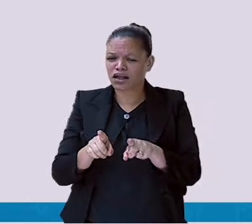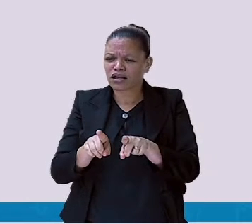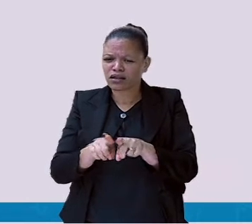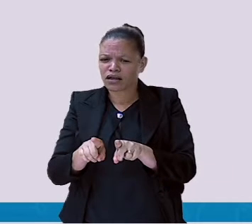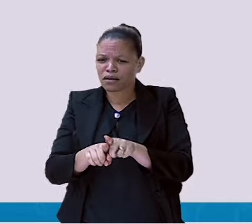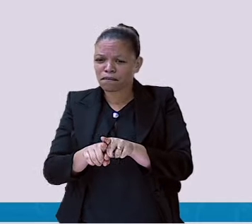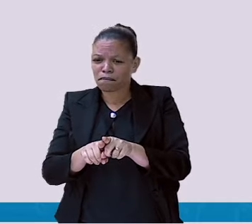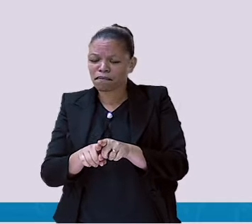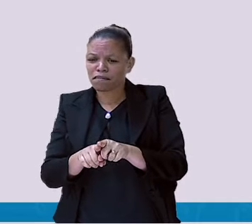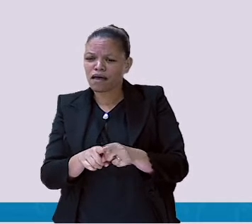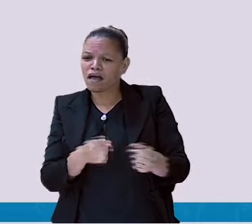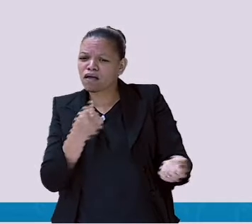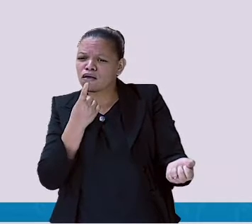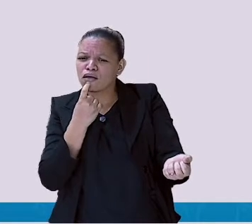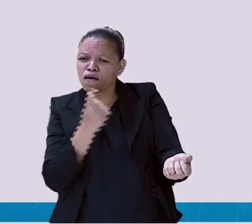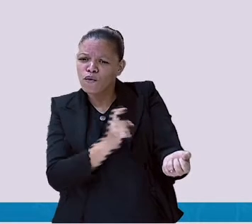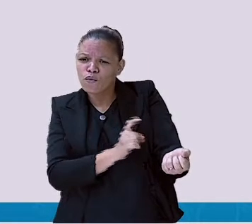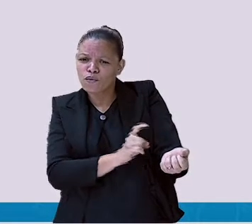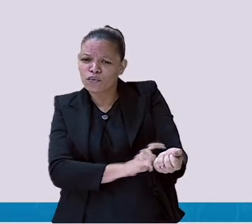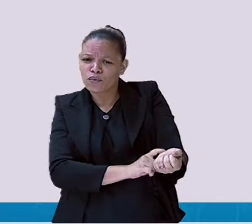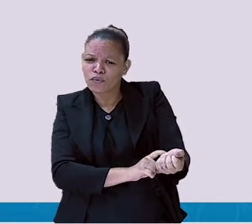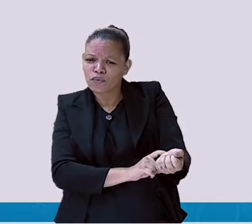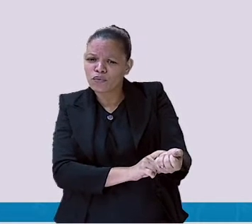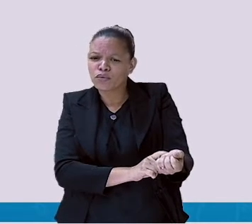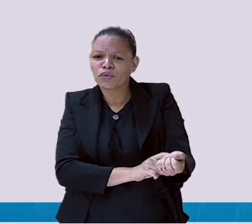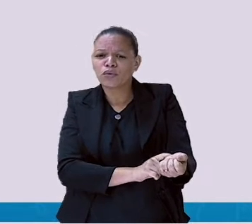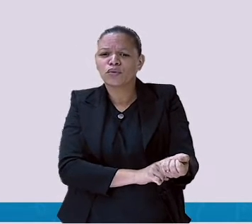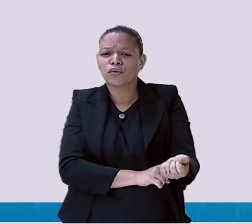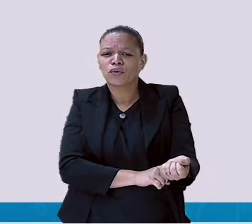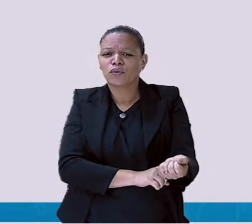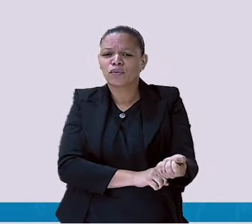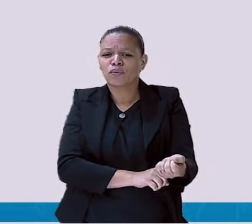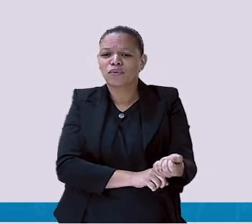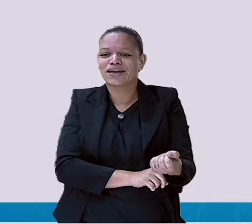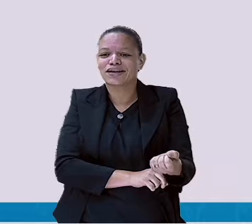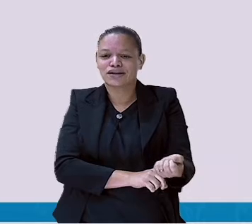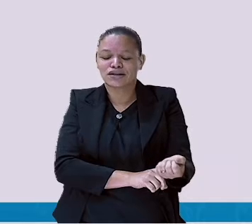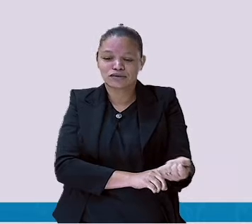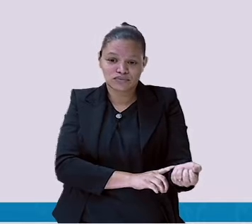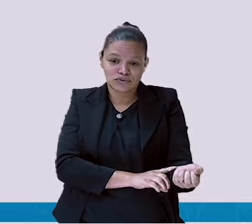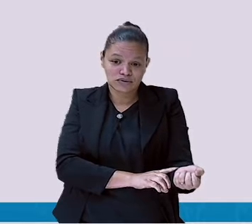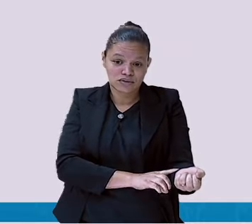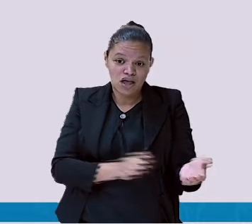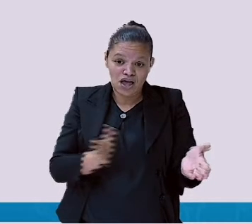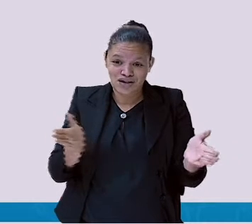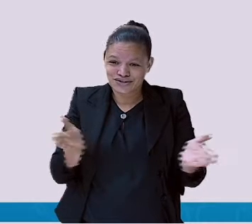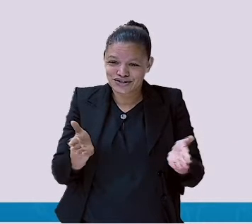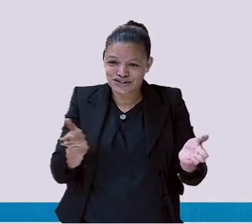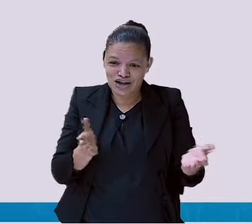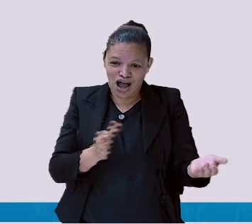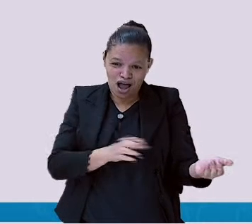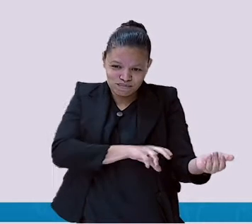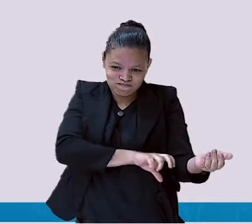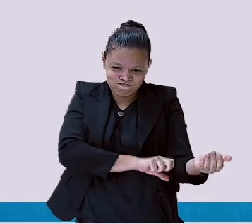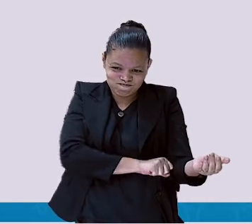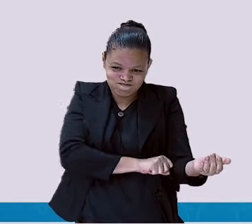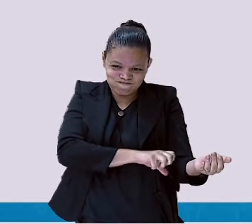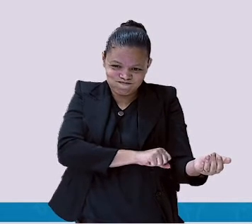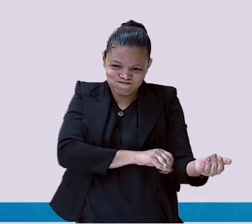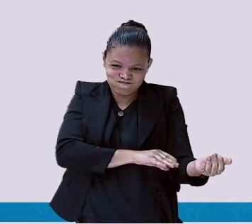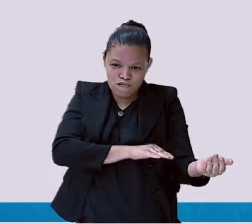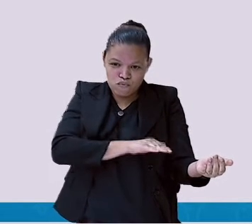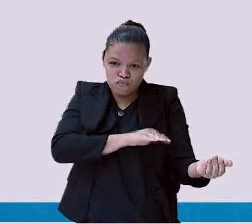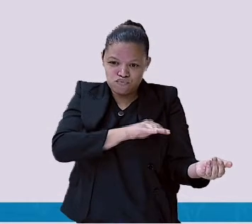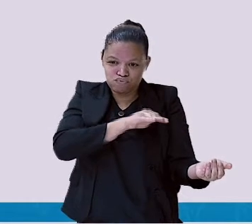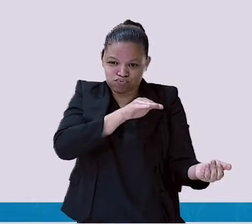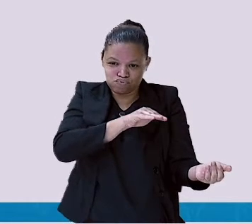ele consegue passar livremente. Já aqui, ó, no vaso sanguíneo de uma pessoa hipertensa,